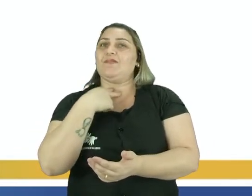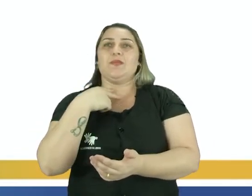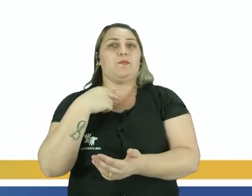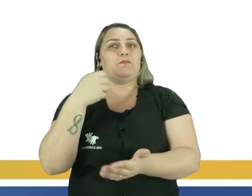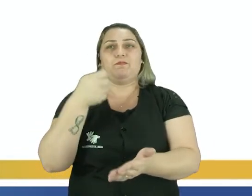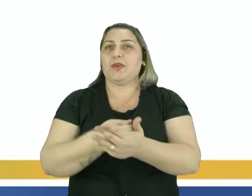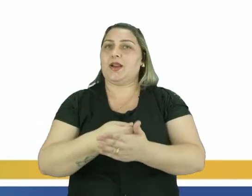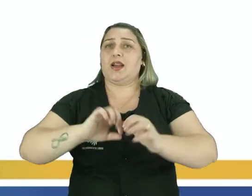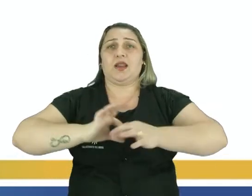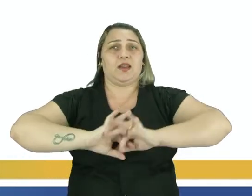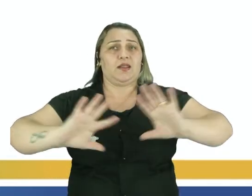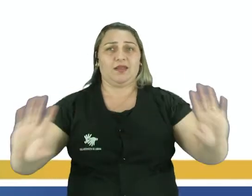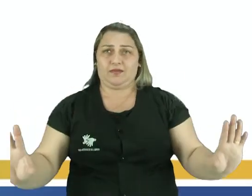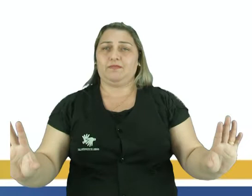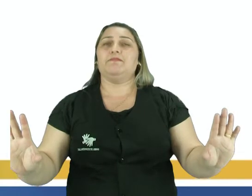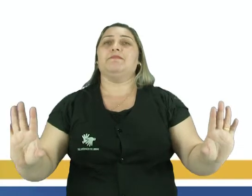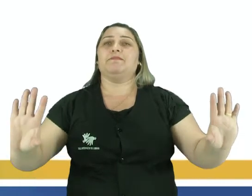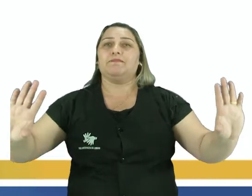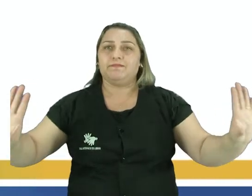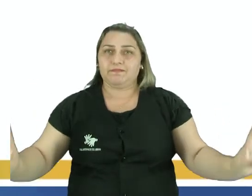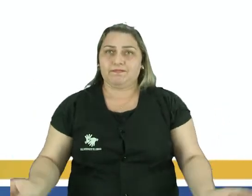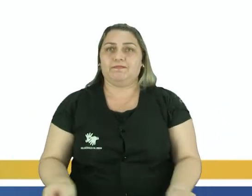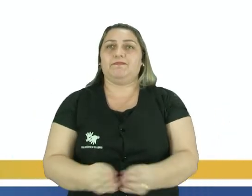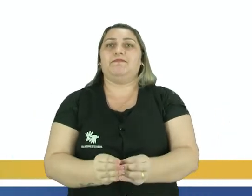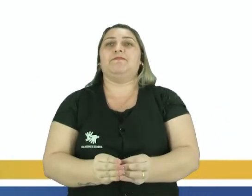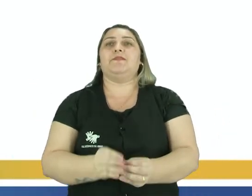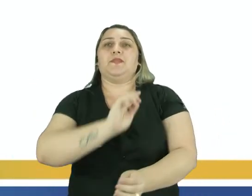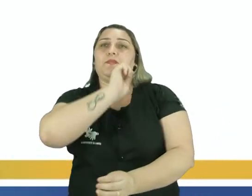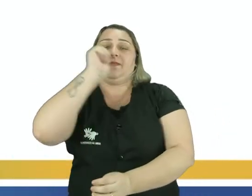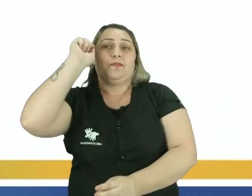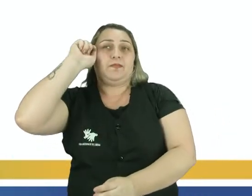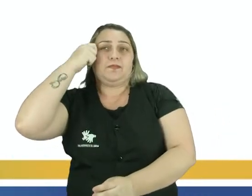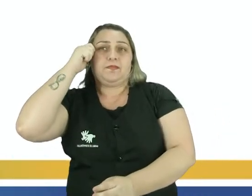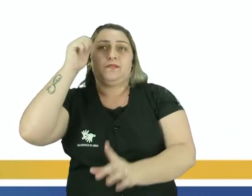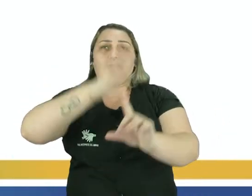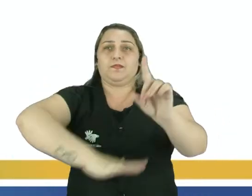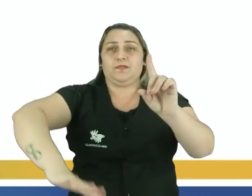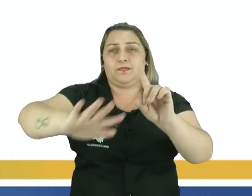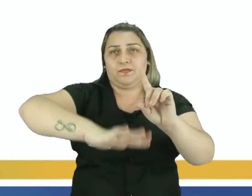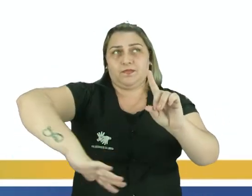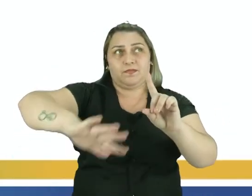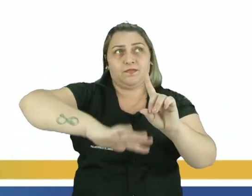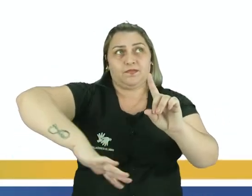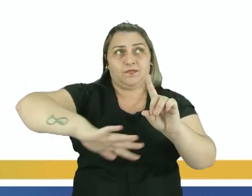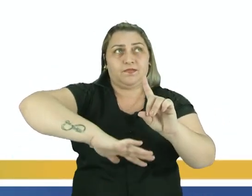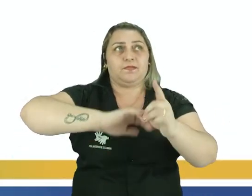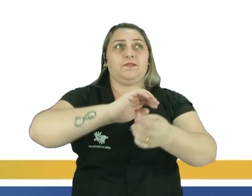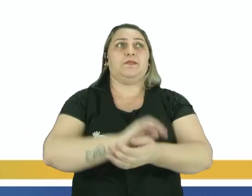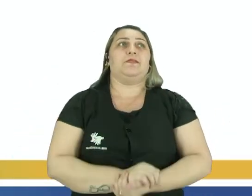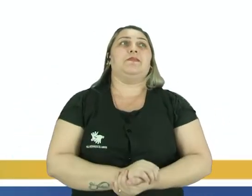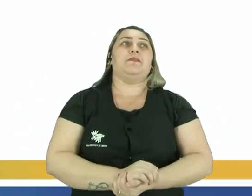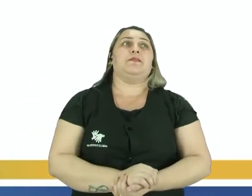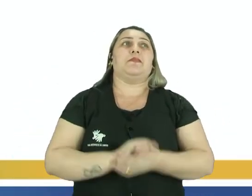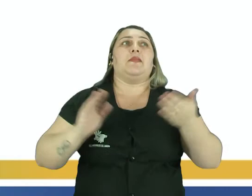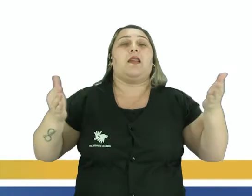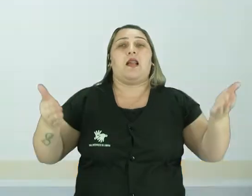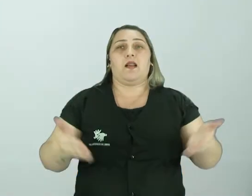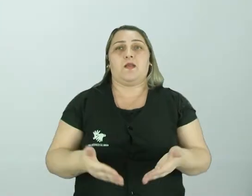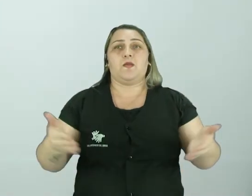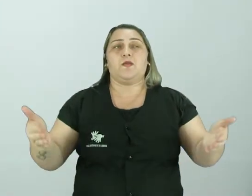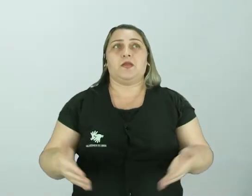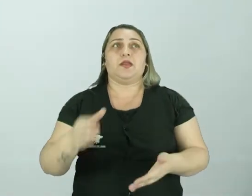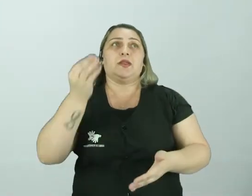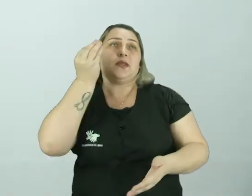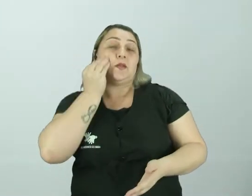problema, essa questão de integração do negro na sociedade e todas essas outras questões que aconteciam durante a ditadura. Agora, para a